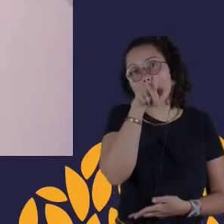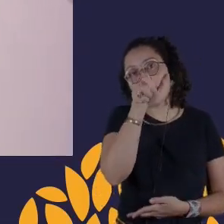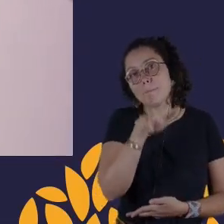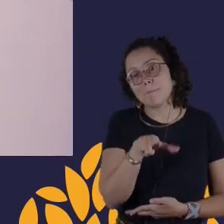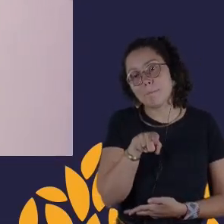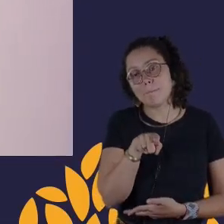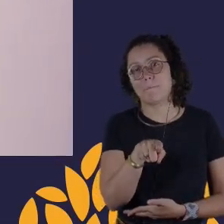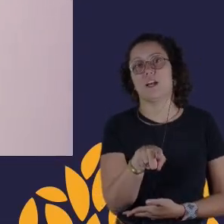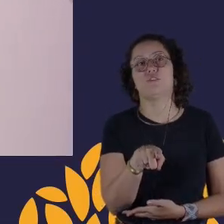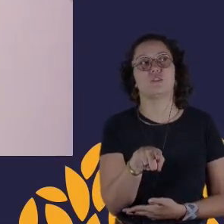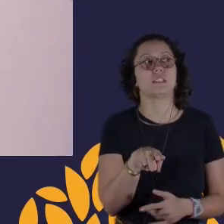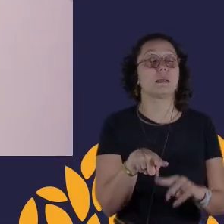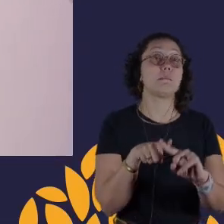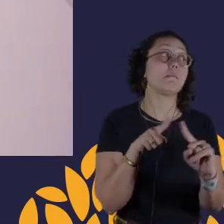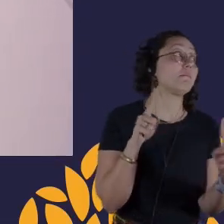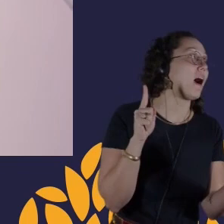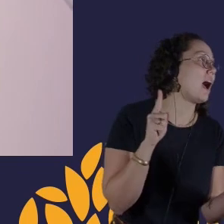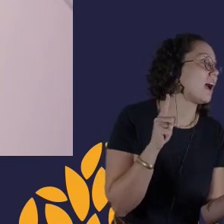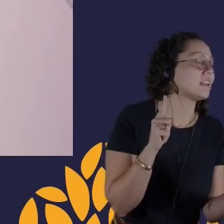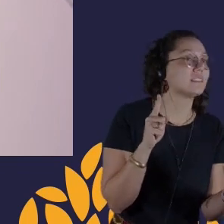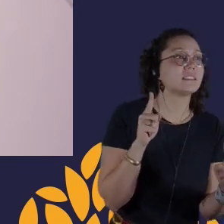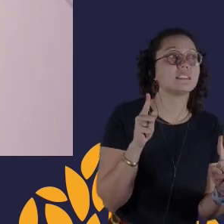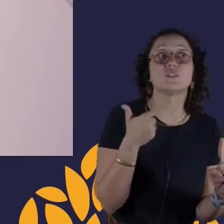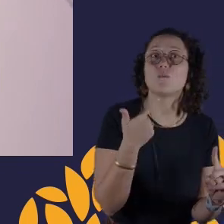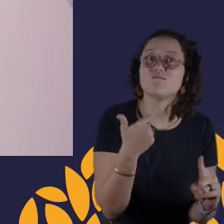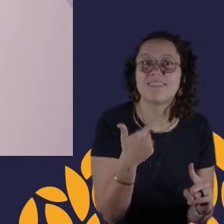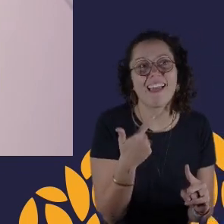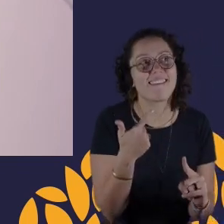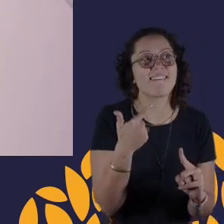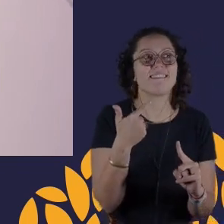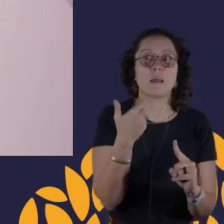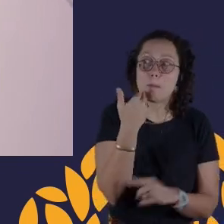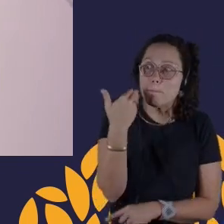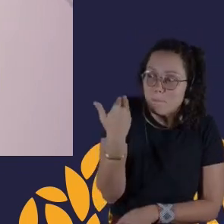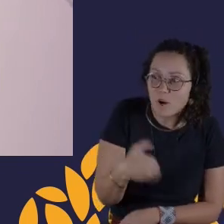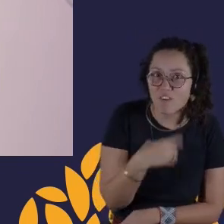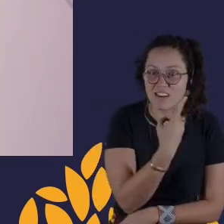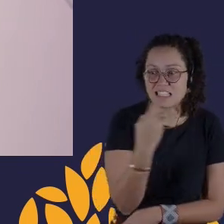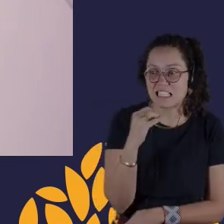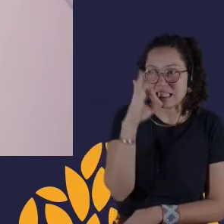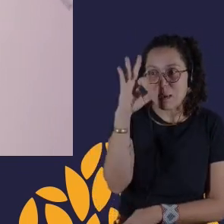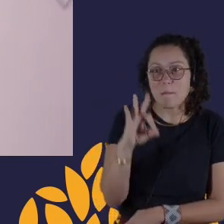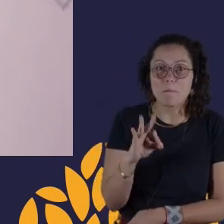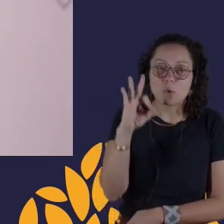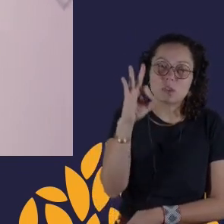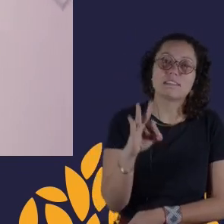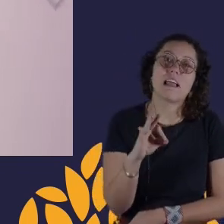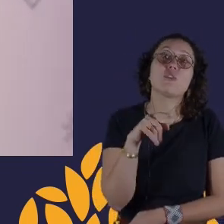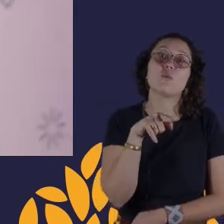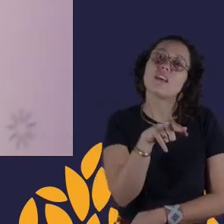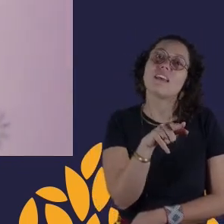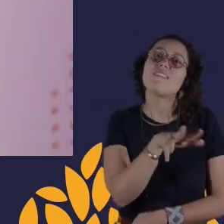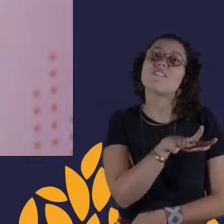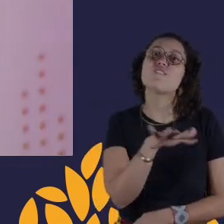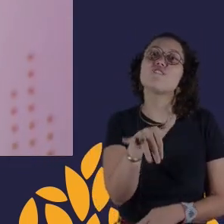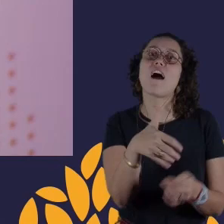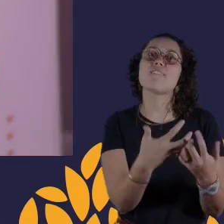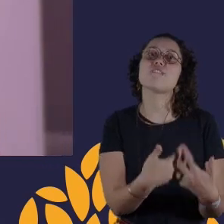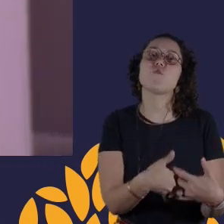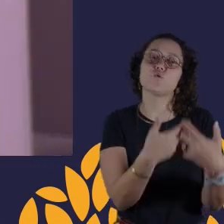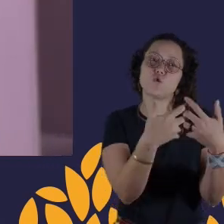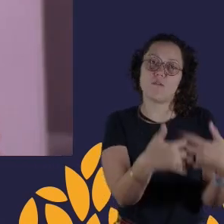Mas não tem certeza, nem tem segurança de eficácia e de tolerabilidade. Essa é a